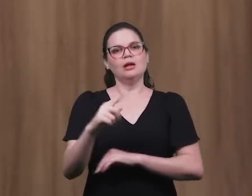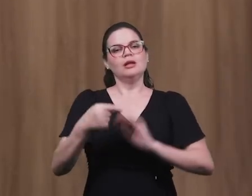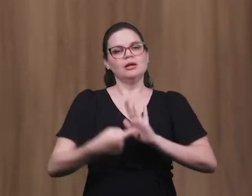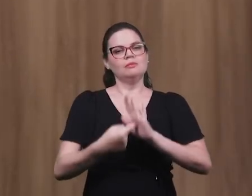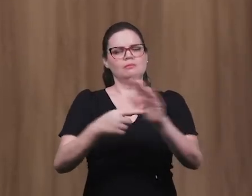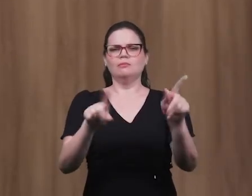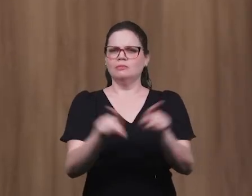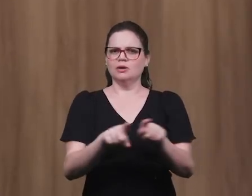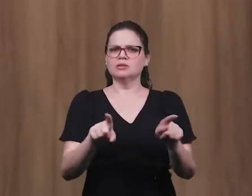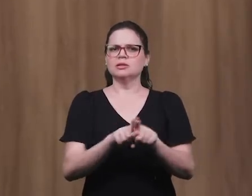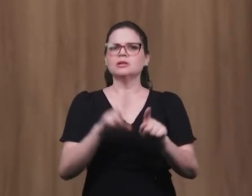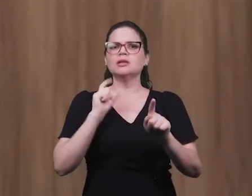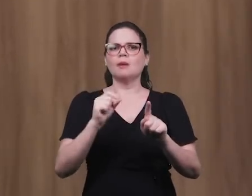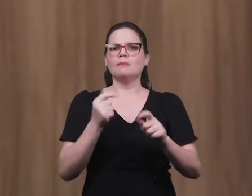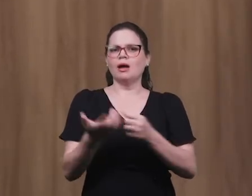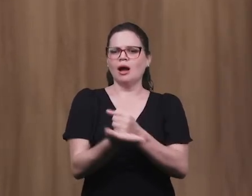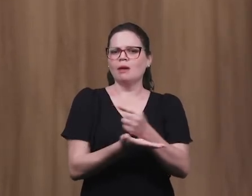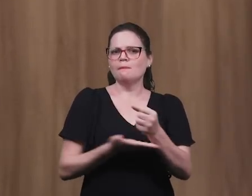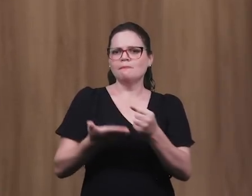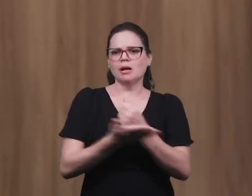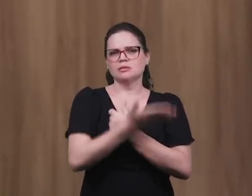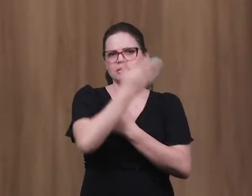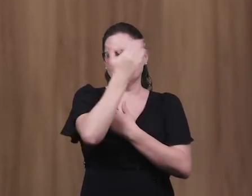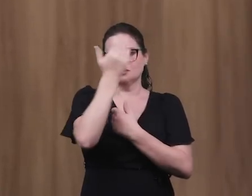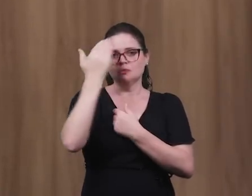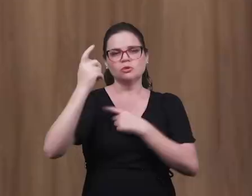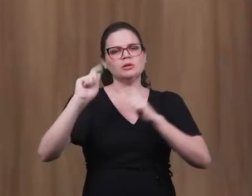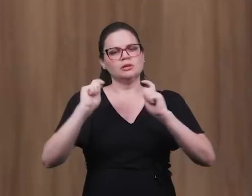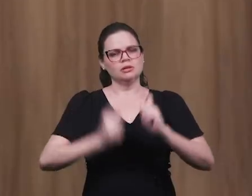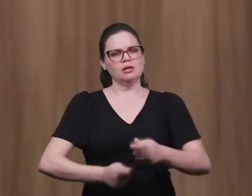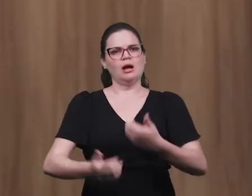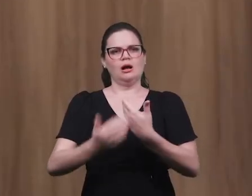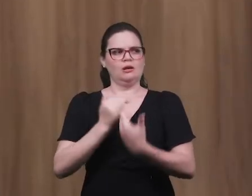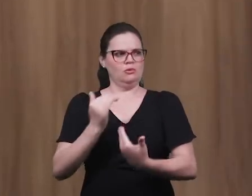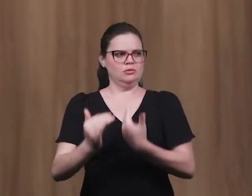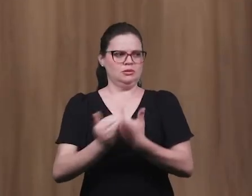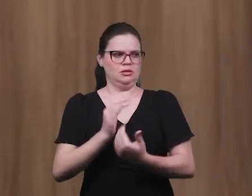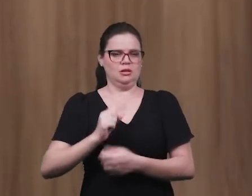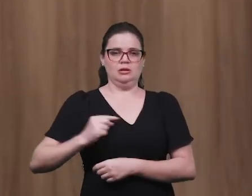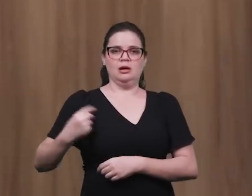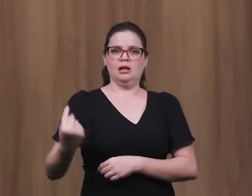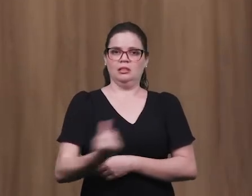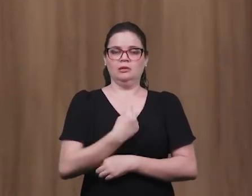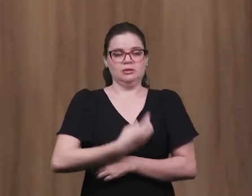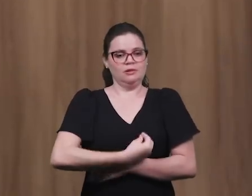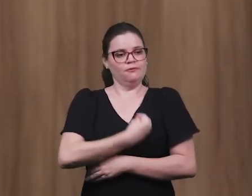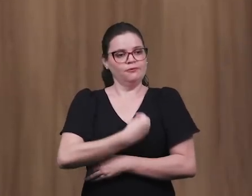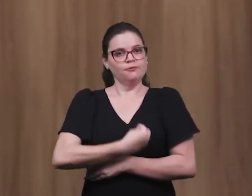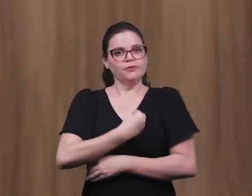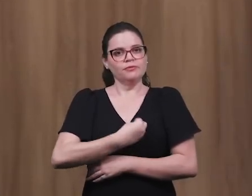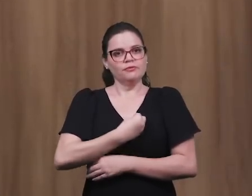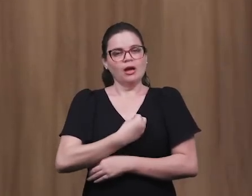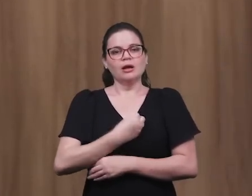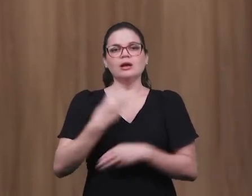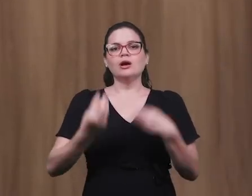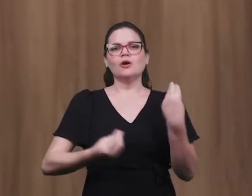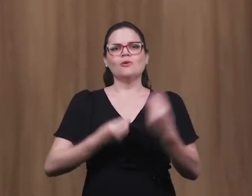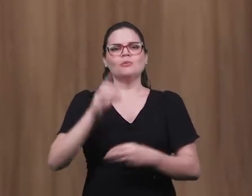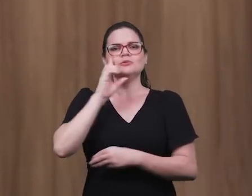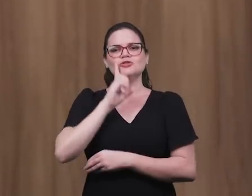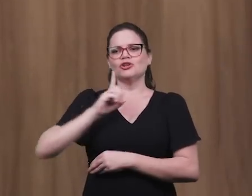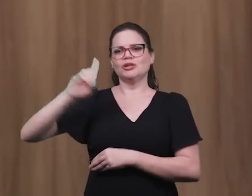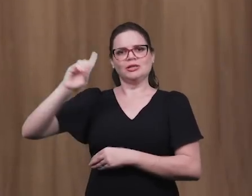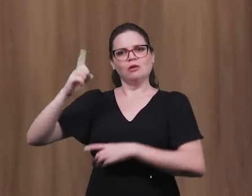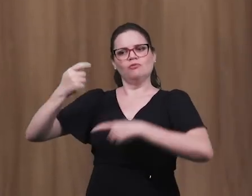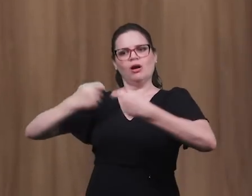que norteia a vida do ser humano, aquilo que nos leva a viver regidos pela direção de Deus